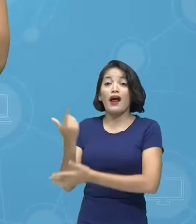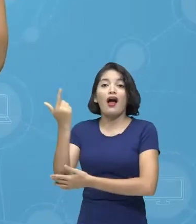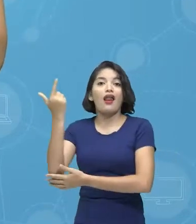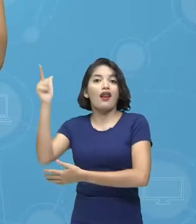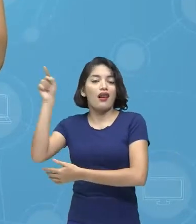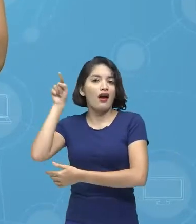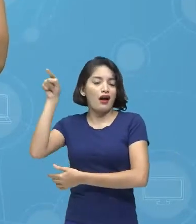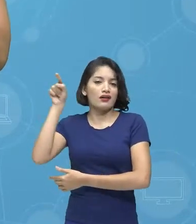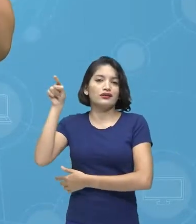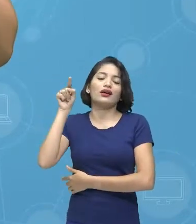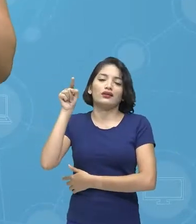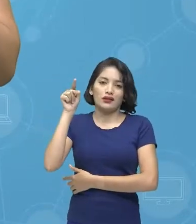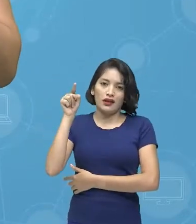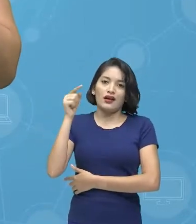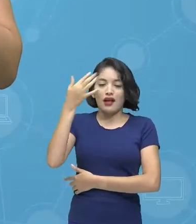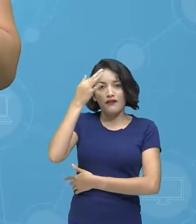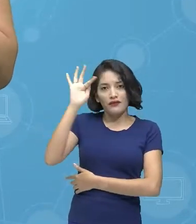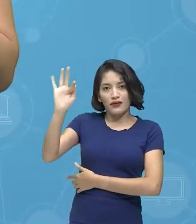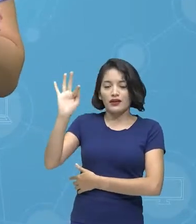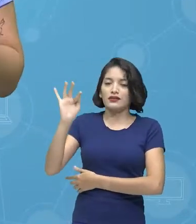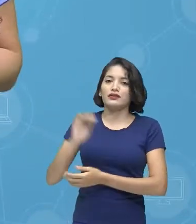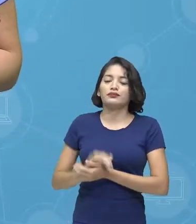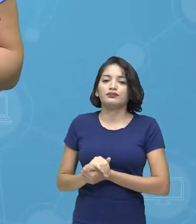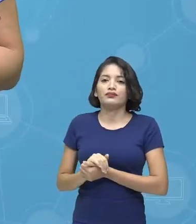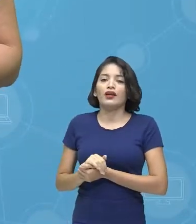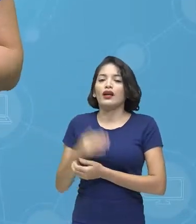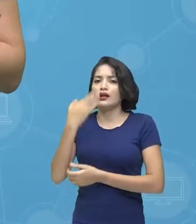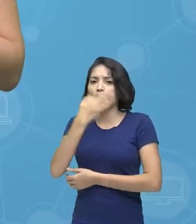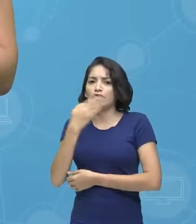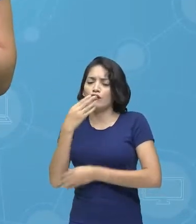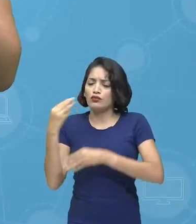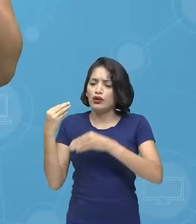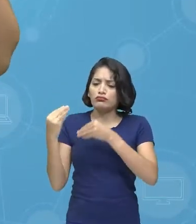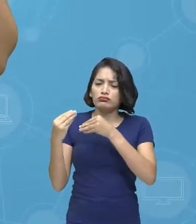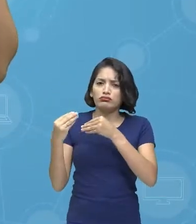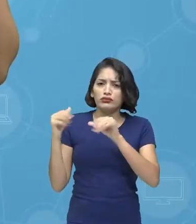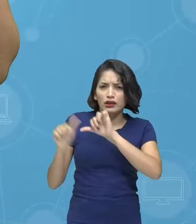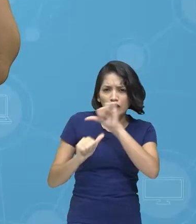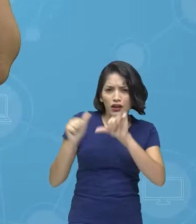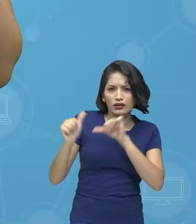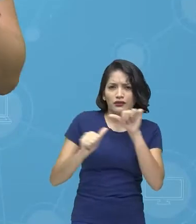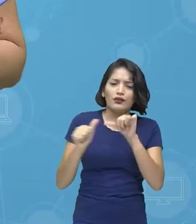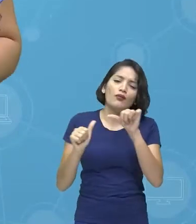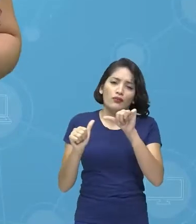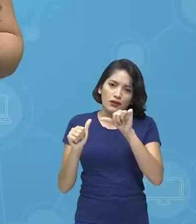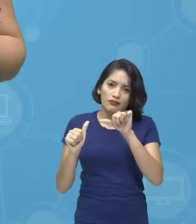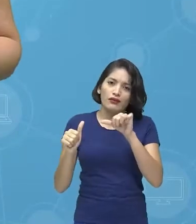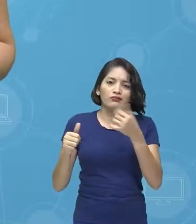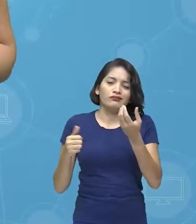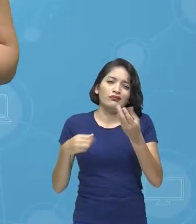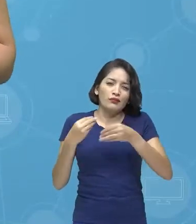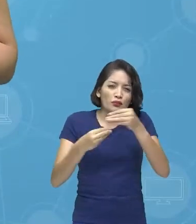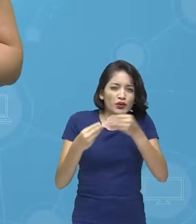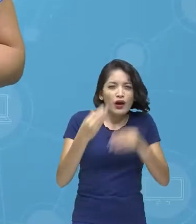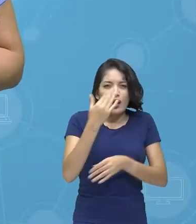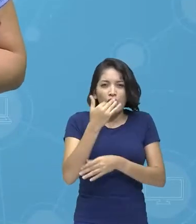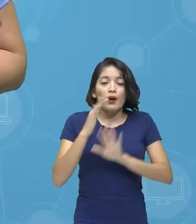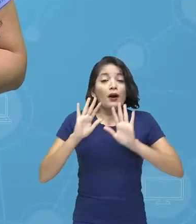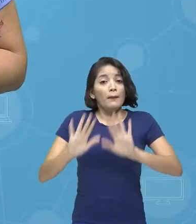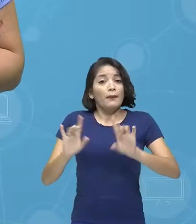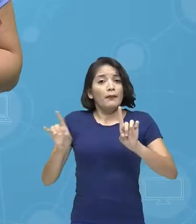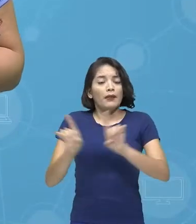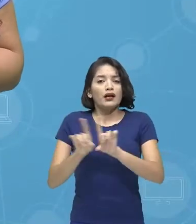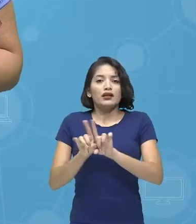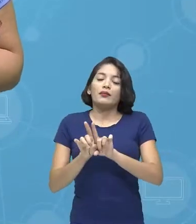das Antilhas Francesas. Esse açúcar era transformado em melaço, obviamente para adoçar a vida das pessoas, mas também para fazer o